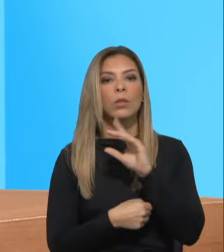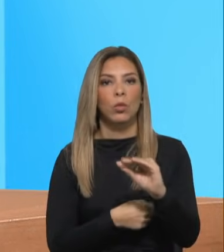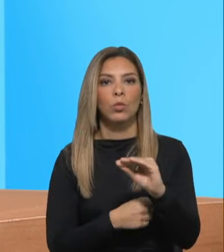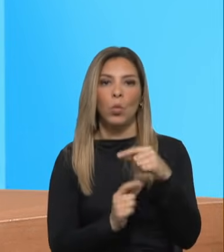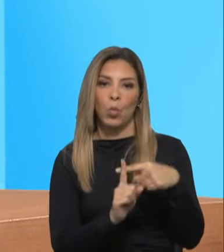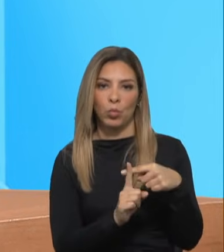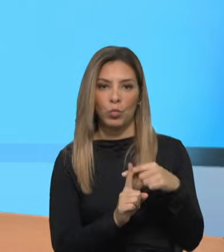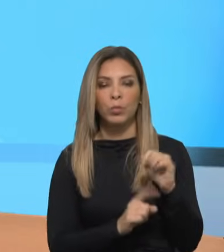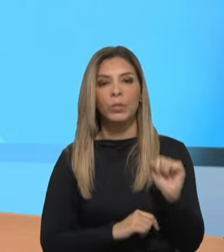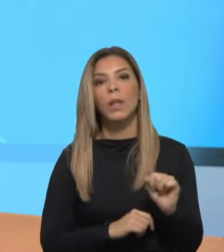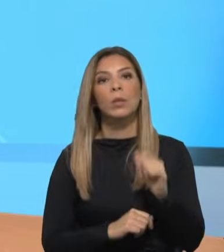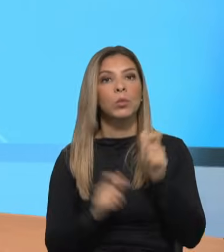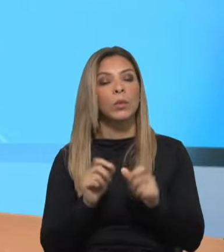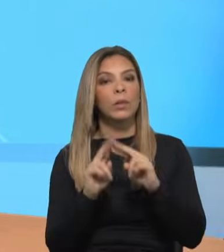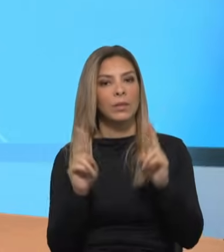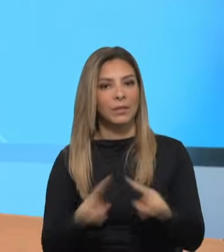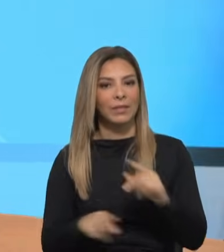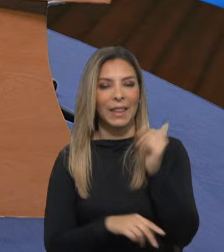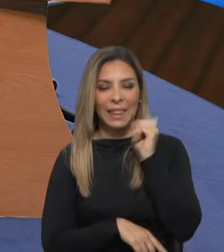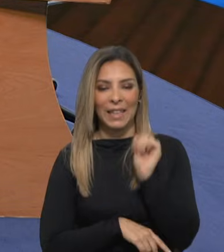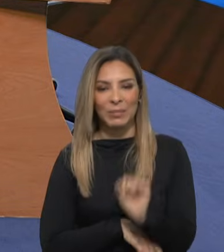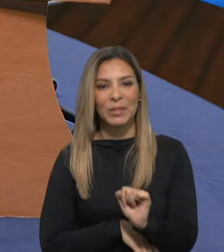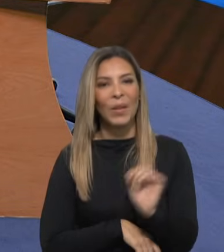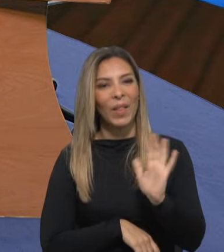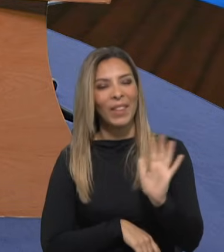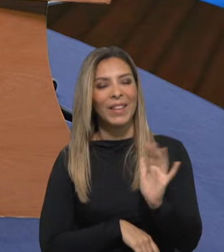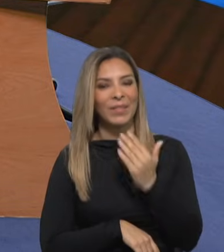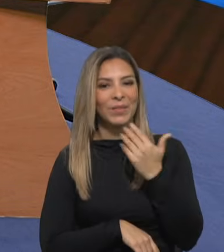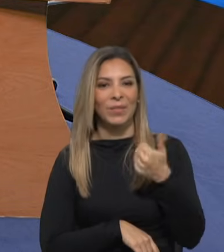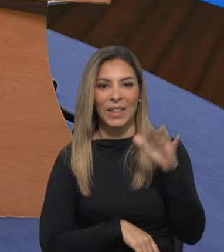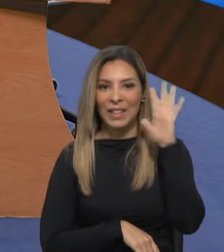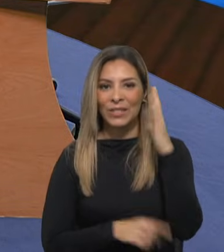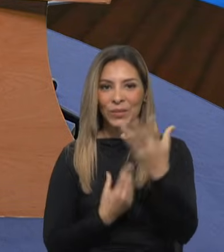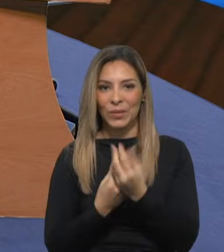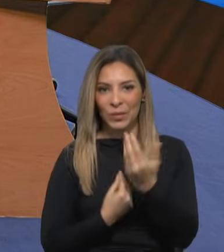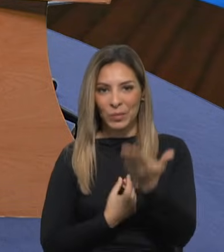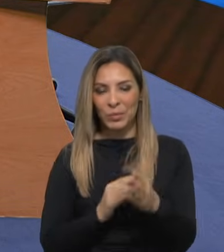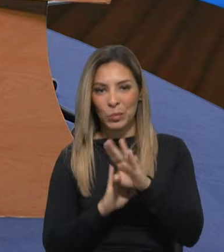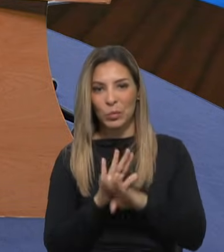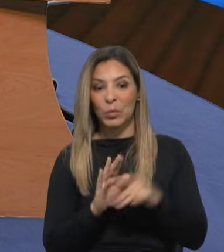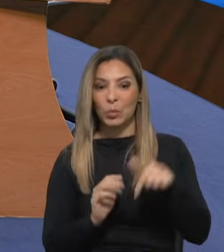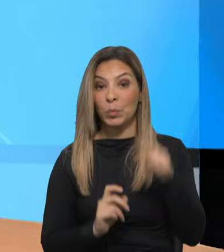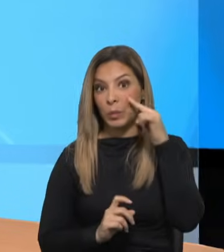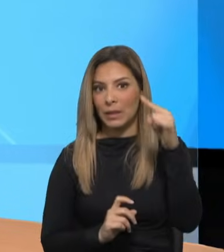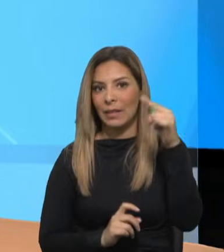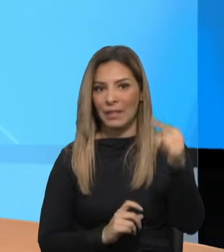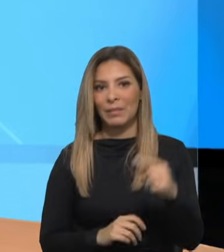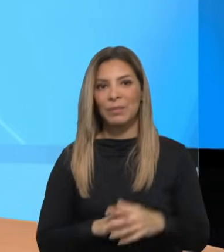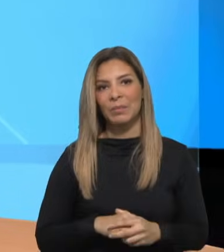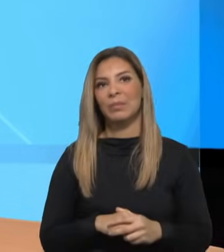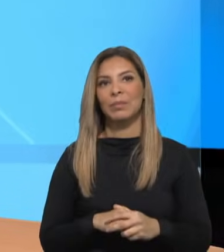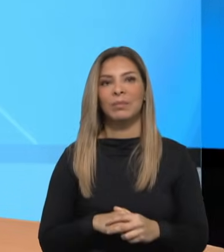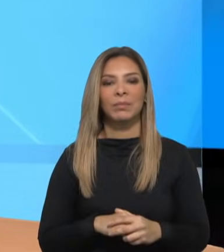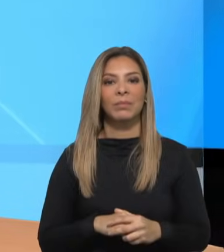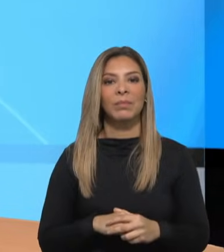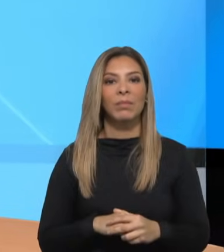Internacional da Pessoa com Deficiência. Boa tarde, irmã. Olá, boa tarde. Obrigado por estar aqui connosco uma vez mais. Hoje é um dia especial, lembramos